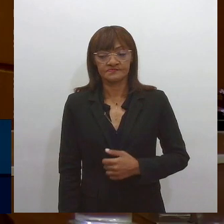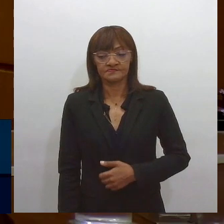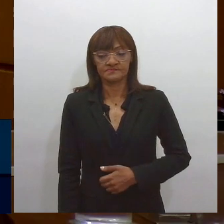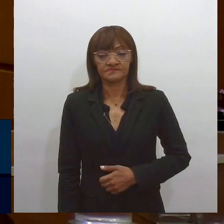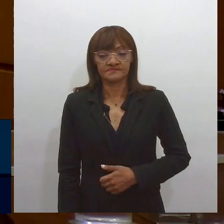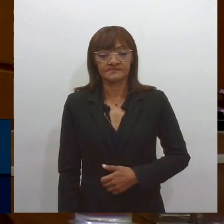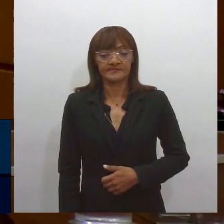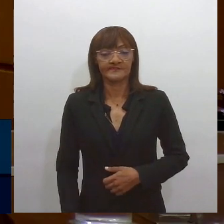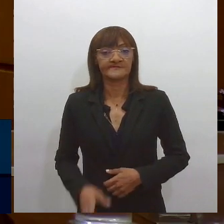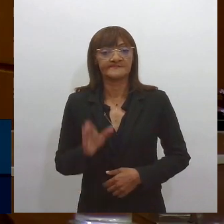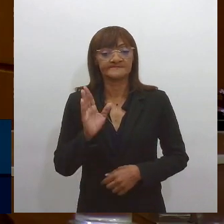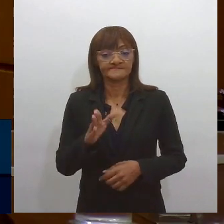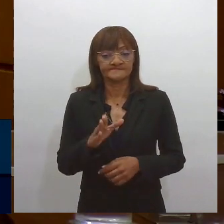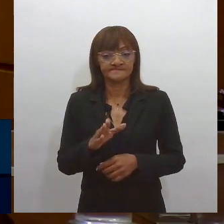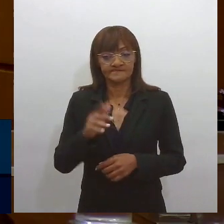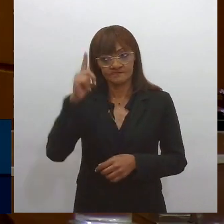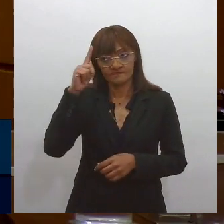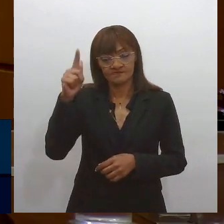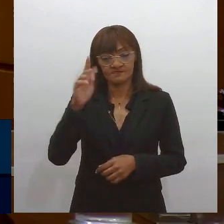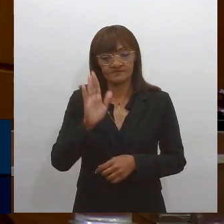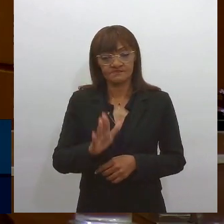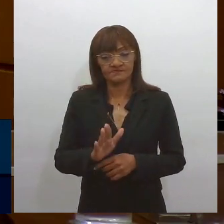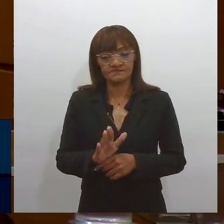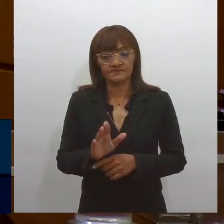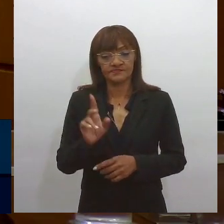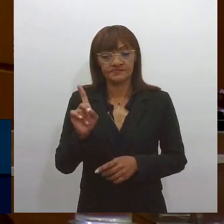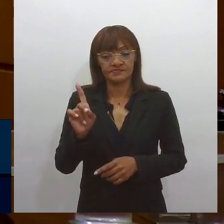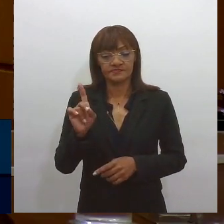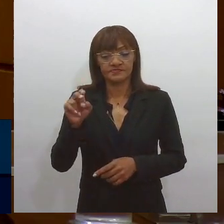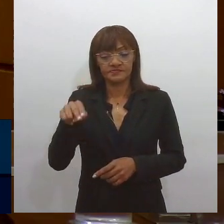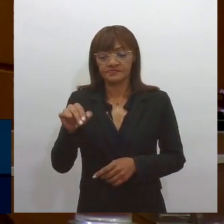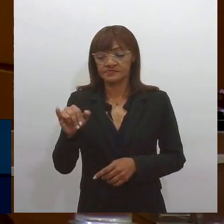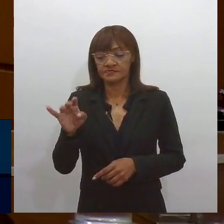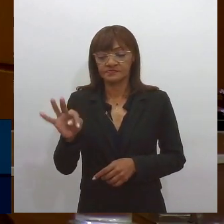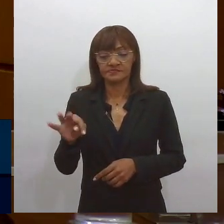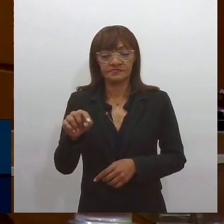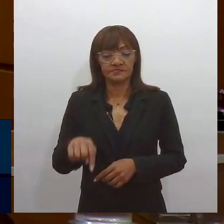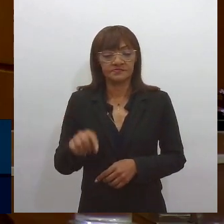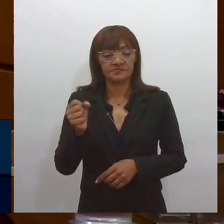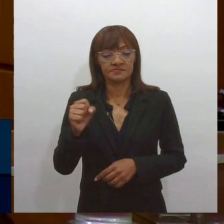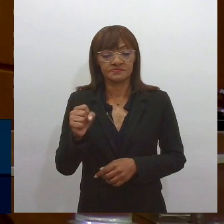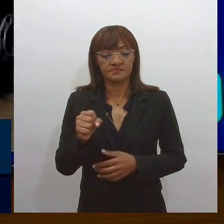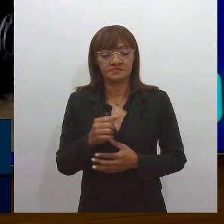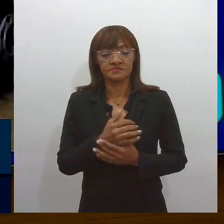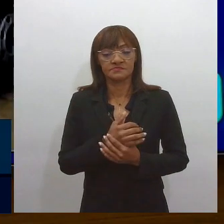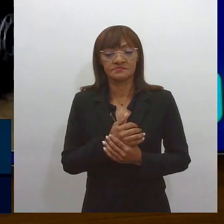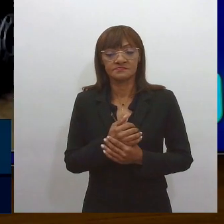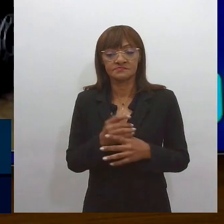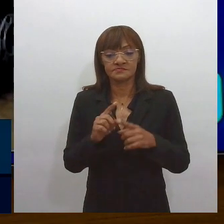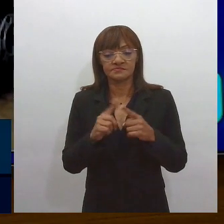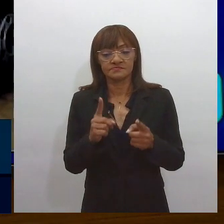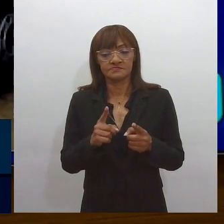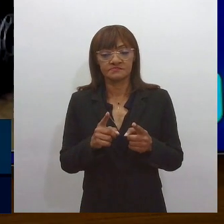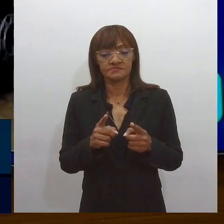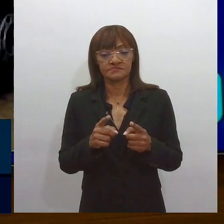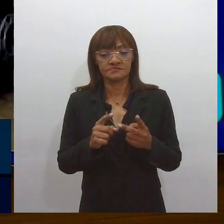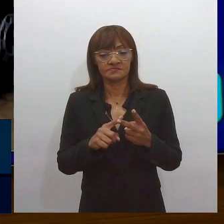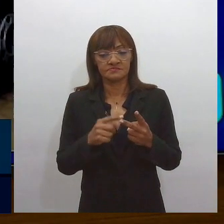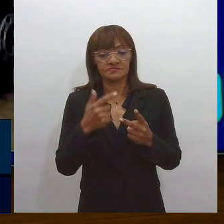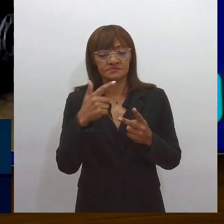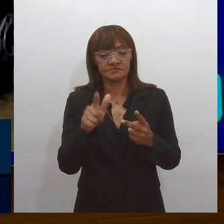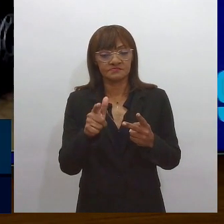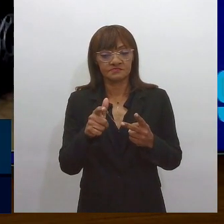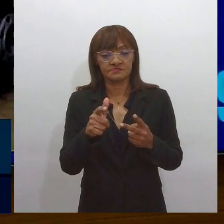do denite hoje no Estádio de Sergipe mas aquele garoto ali com celular com celular Motorola